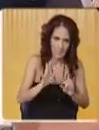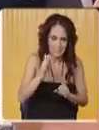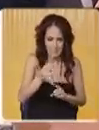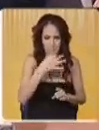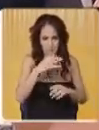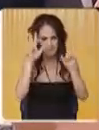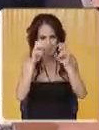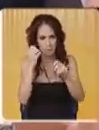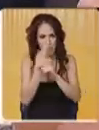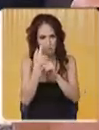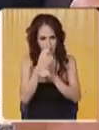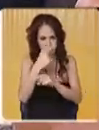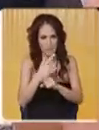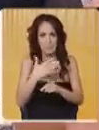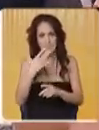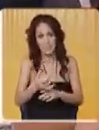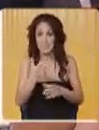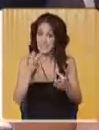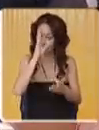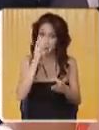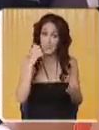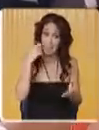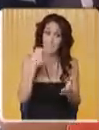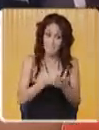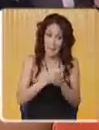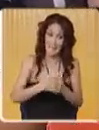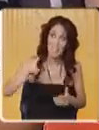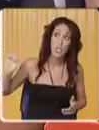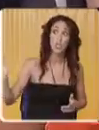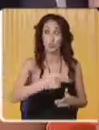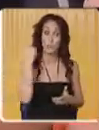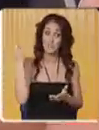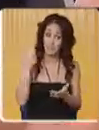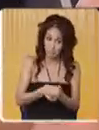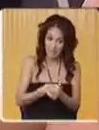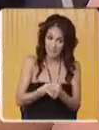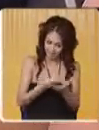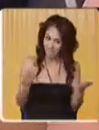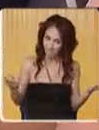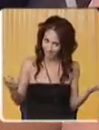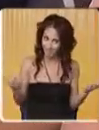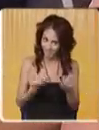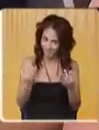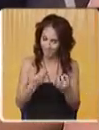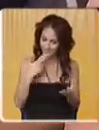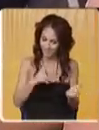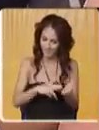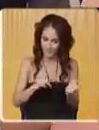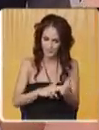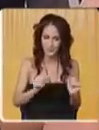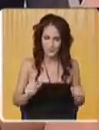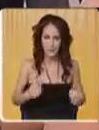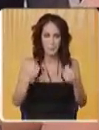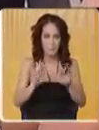casos recentes e logo a seguir ficamos a saber que quem paga realmente somos nós, tal como estava a dizer o